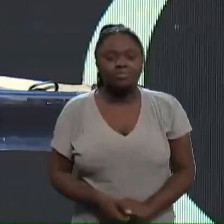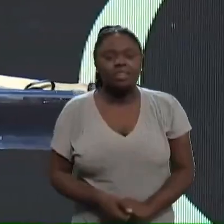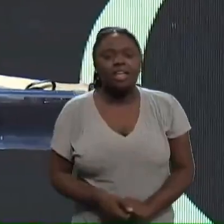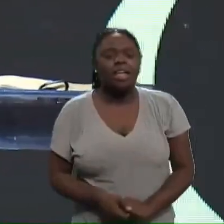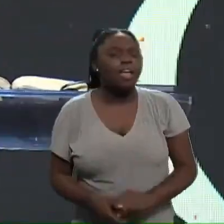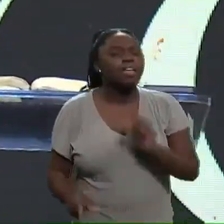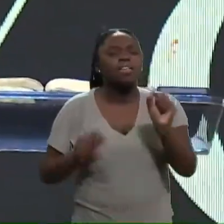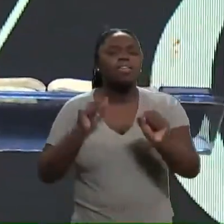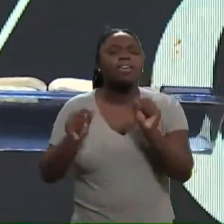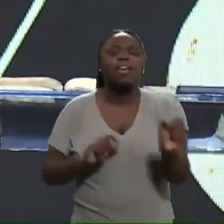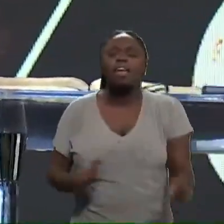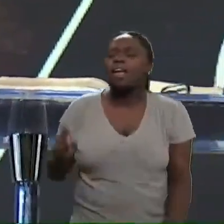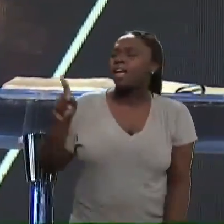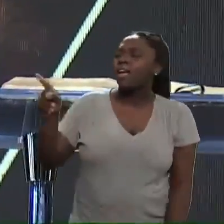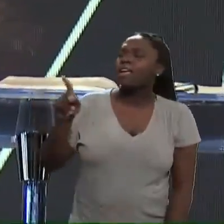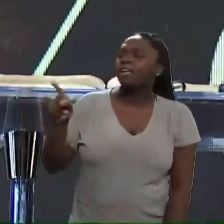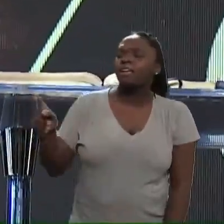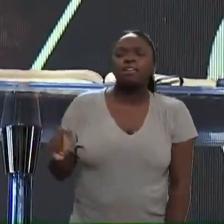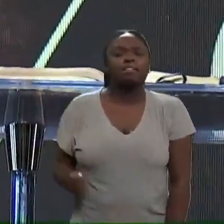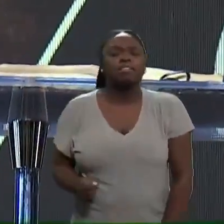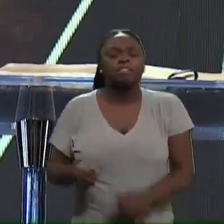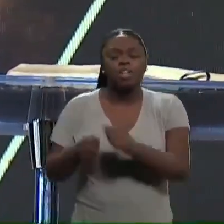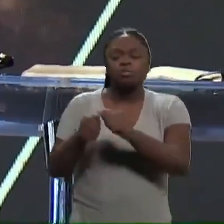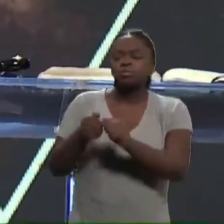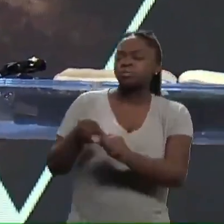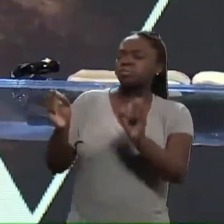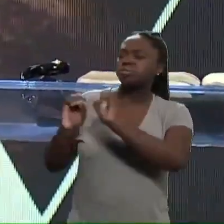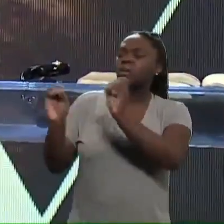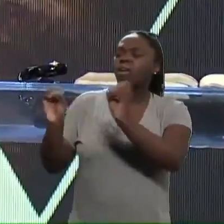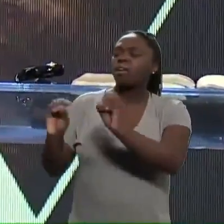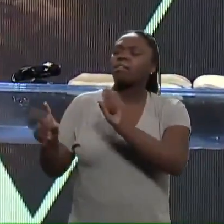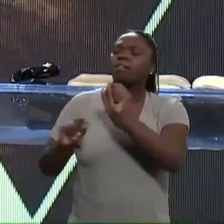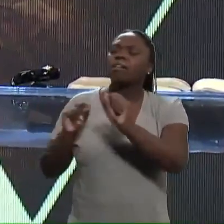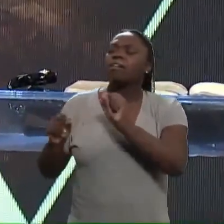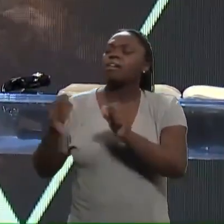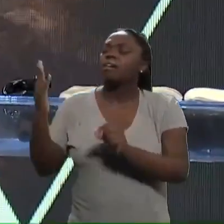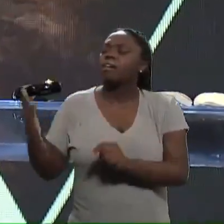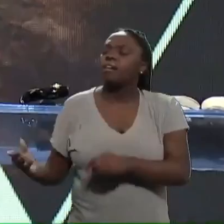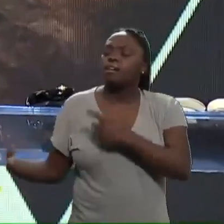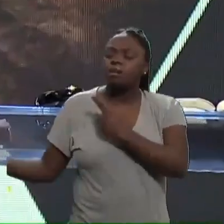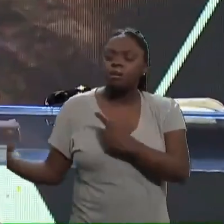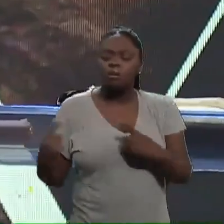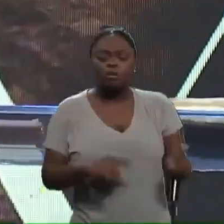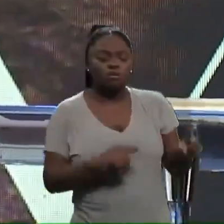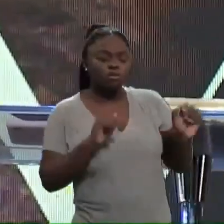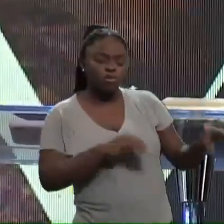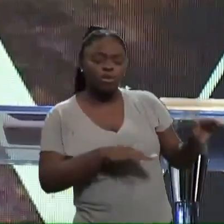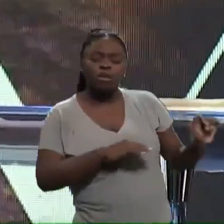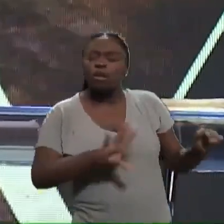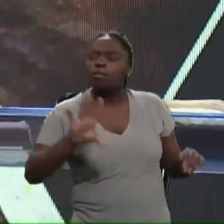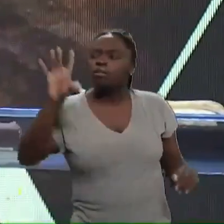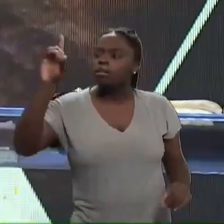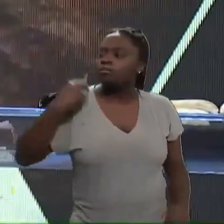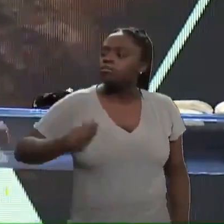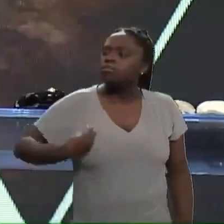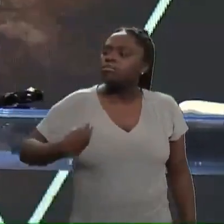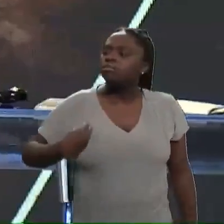Quem é esse filisteu incircunciso para vir contra o exército do Deus